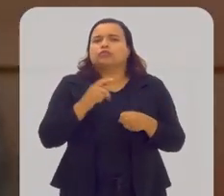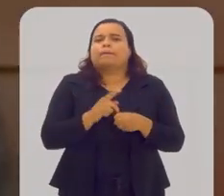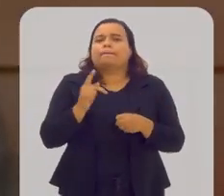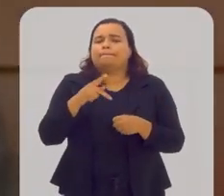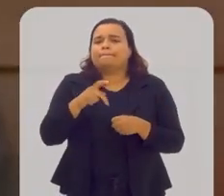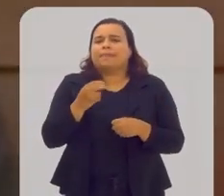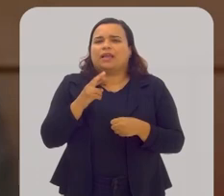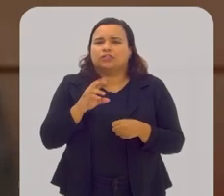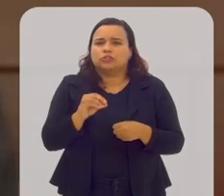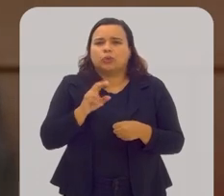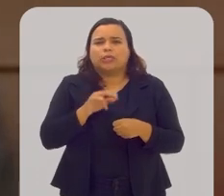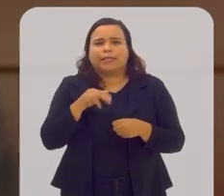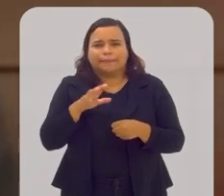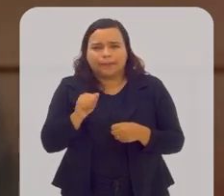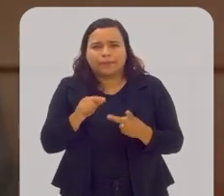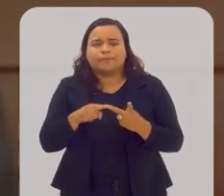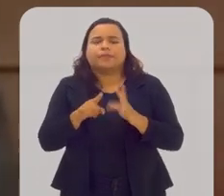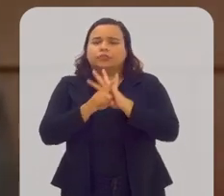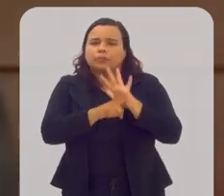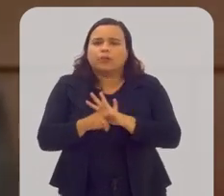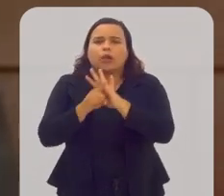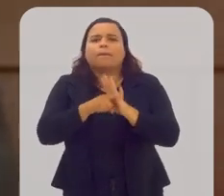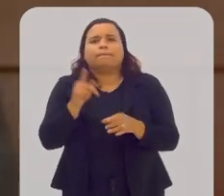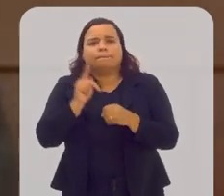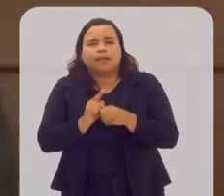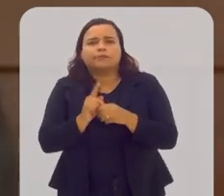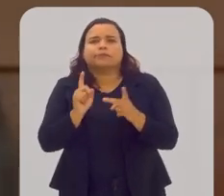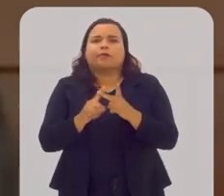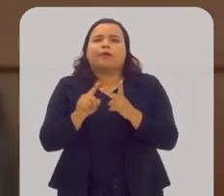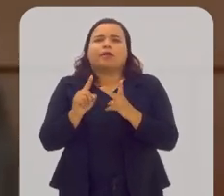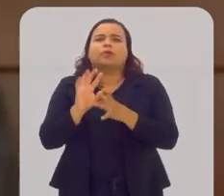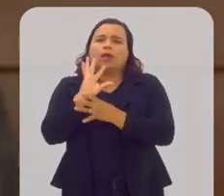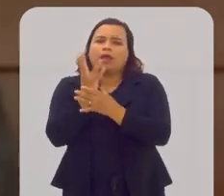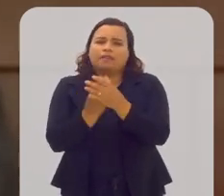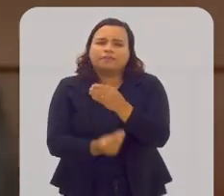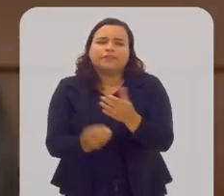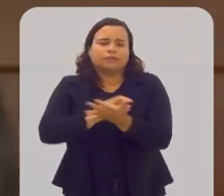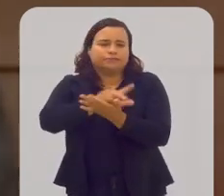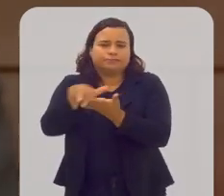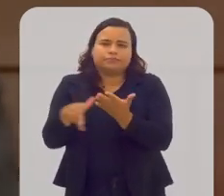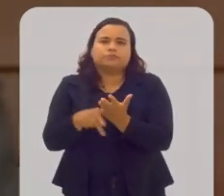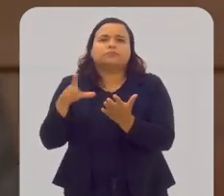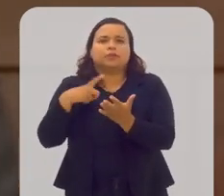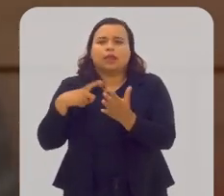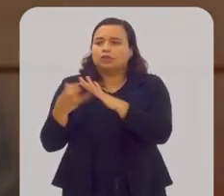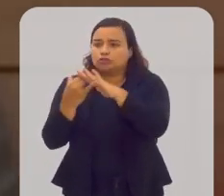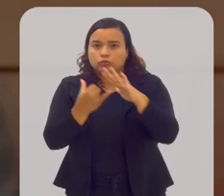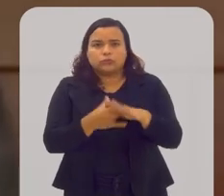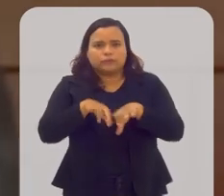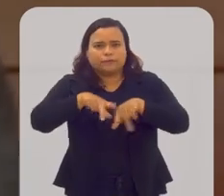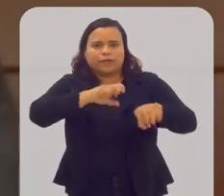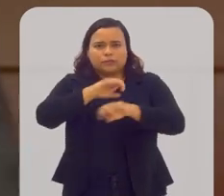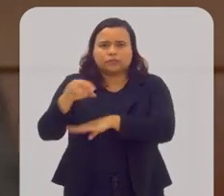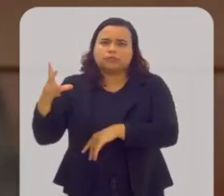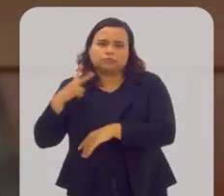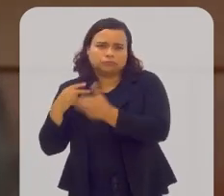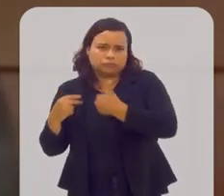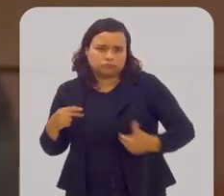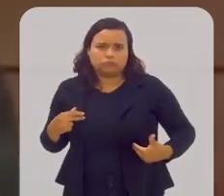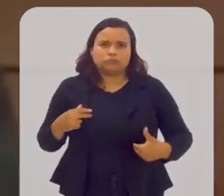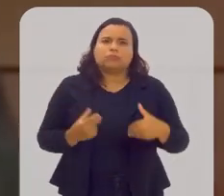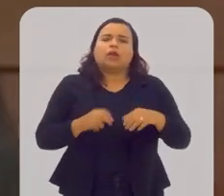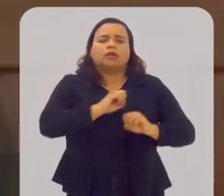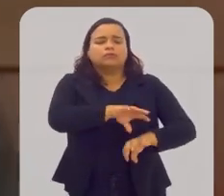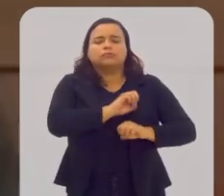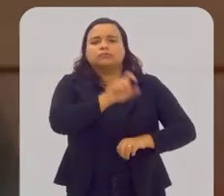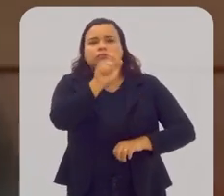né? A petroquímica, né? A exploração de petróleo, a refinaria, a gente tem muitas instituições de ensino, sejam públicas e privadas, que